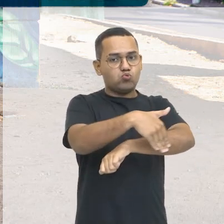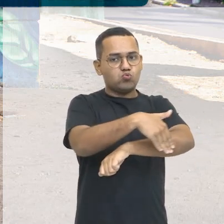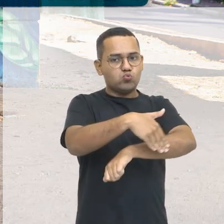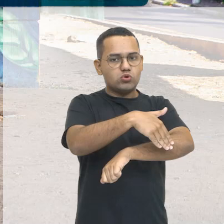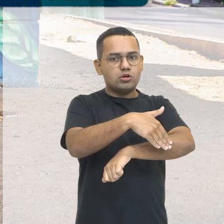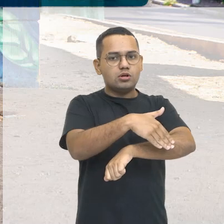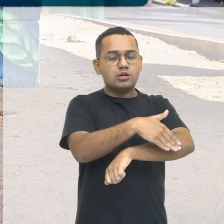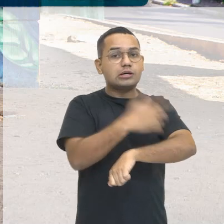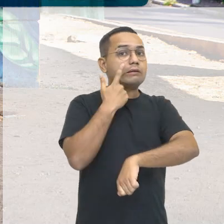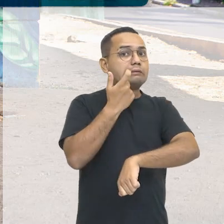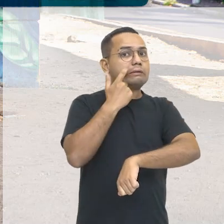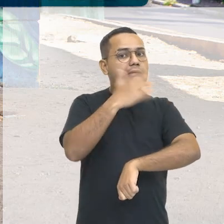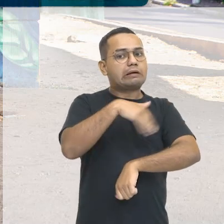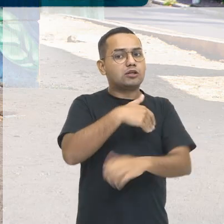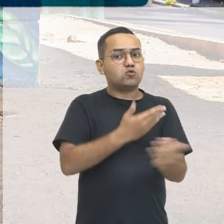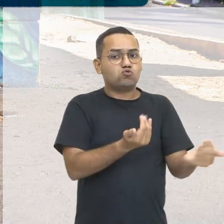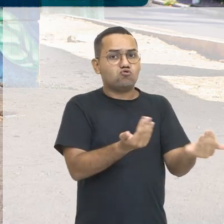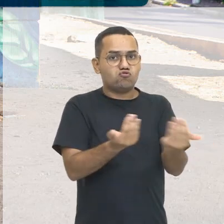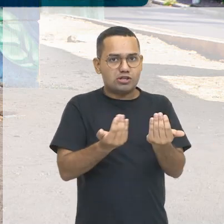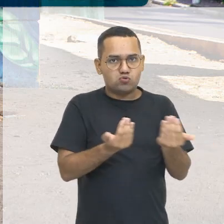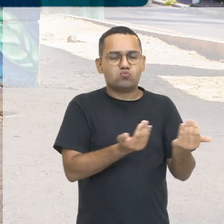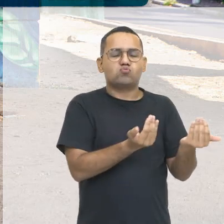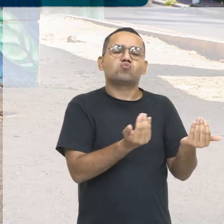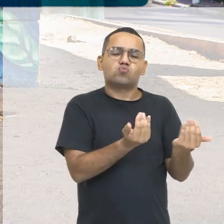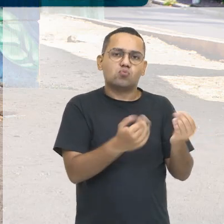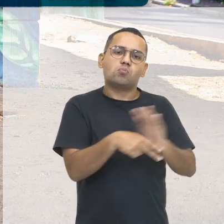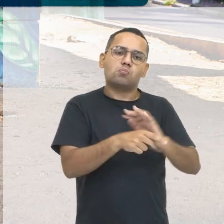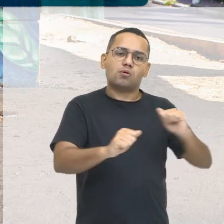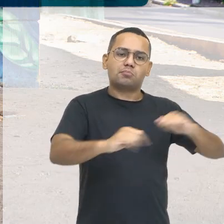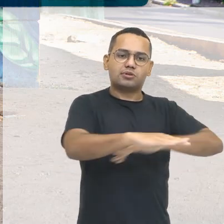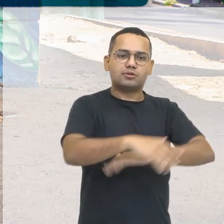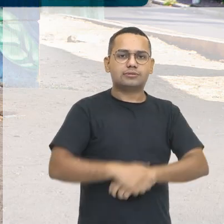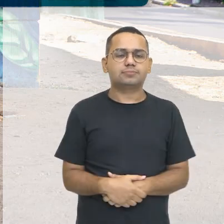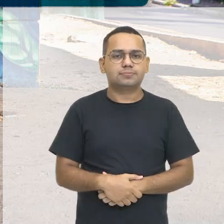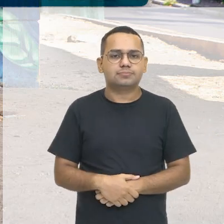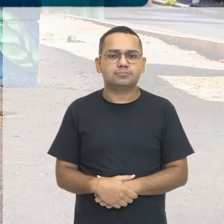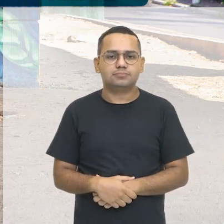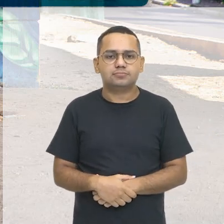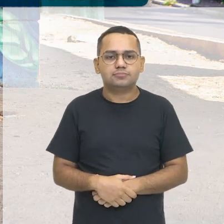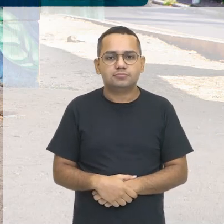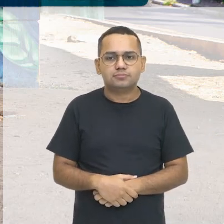das grandes cidades. Então, como vocês viram em outras aulas, esse grafite,